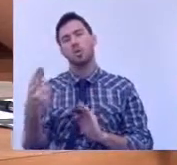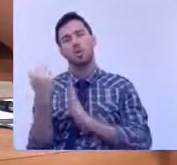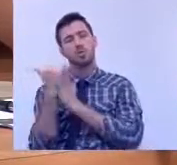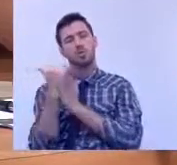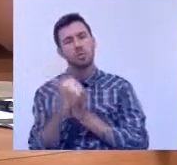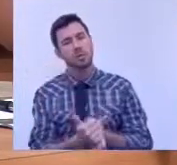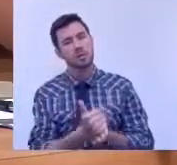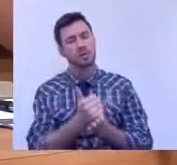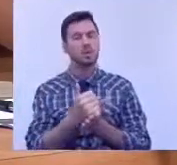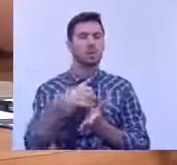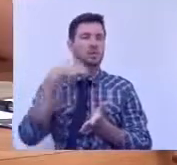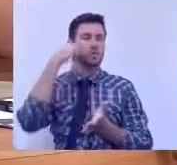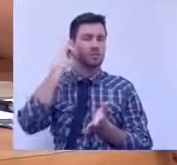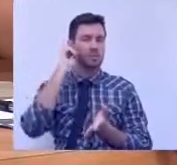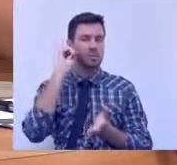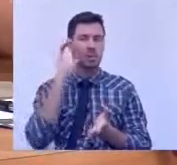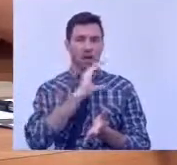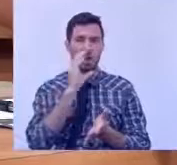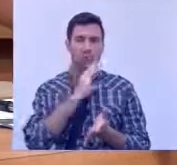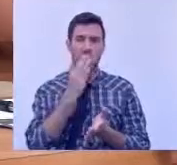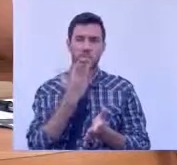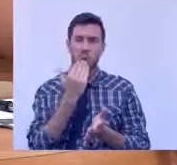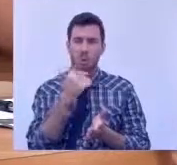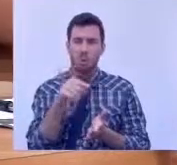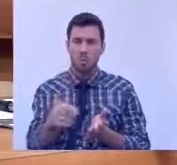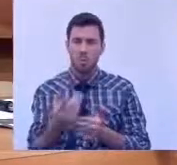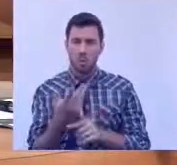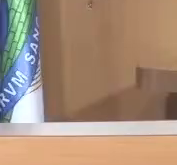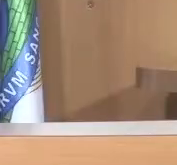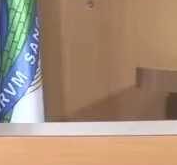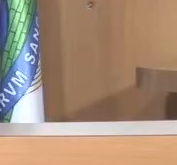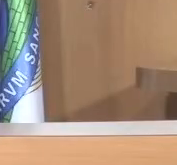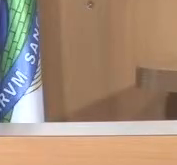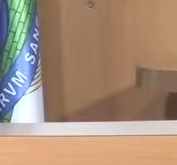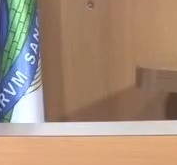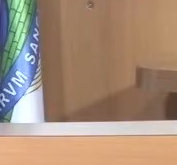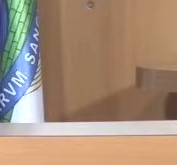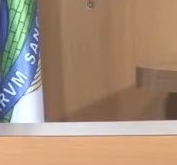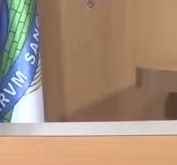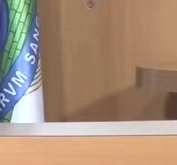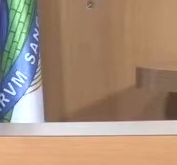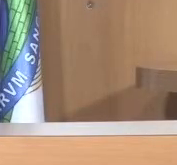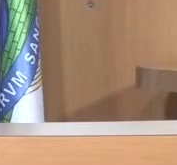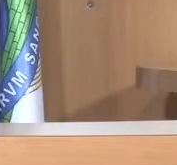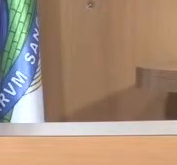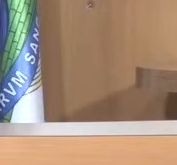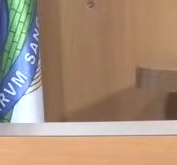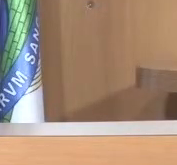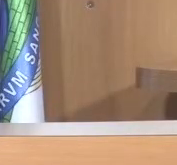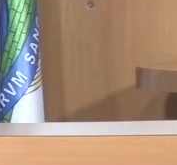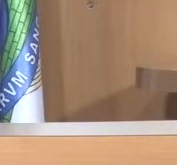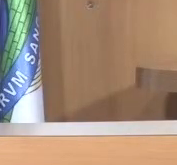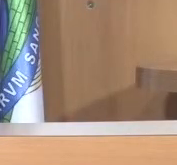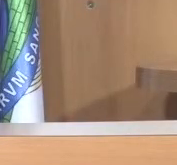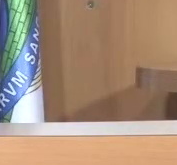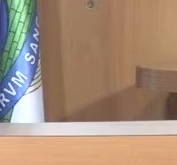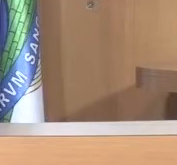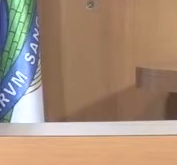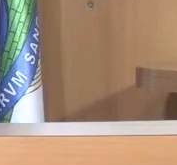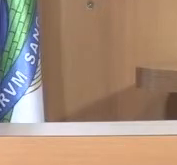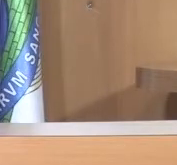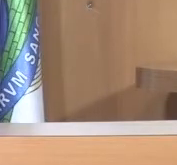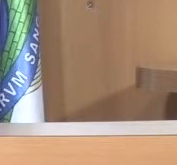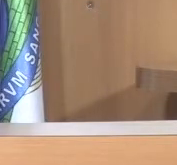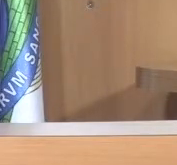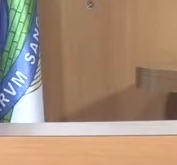comer o mato, ou corta esse mato para nós, pelo amor de Deus. Marcelo Seminaldo, do PT, falou sobre segurança